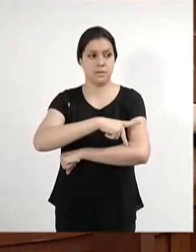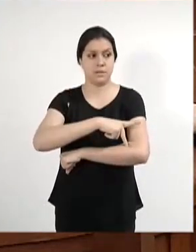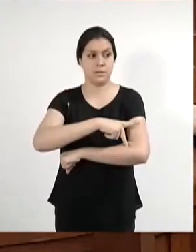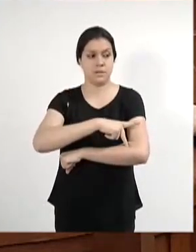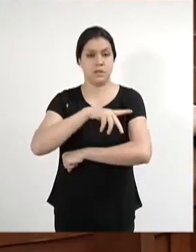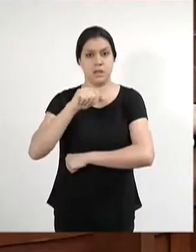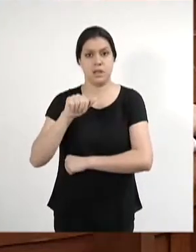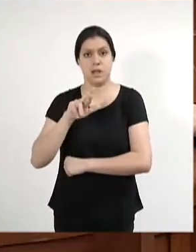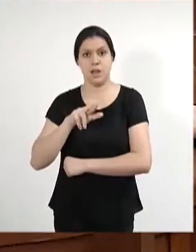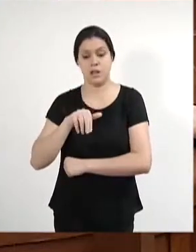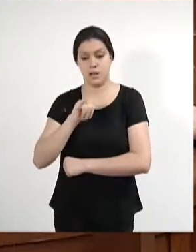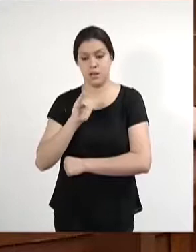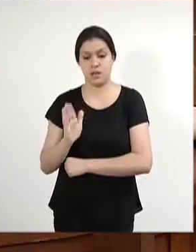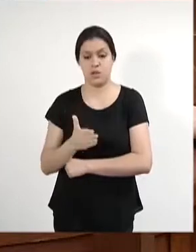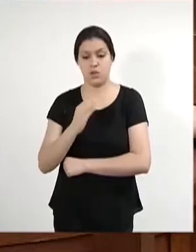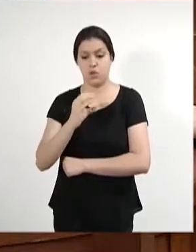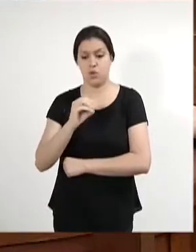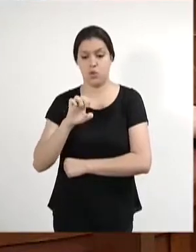Ari Coelho,